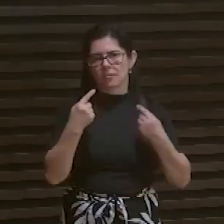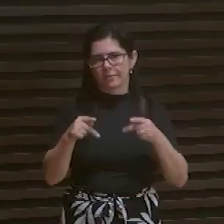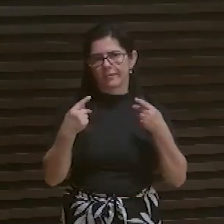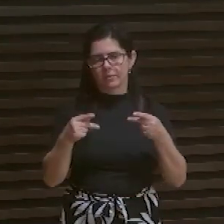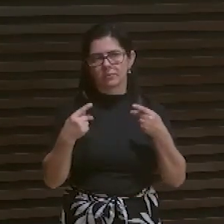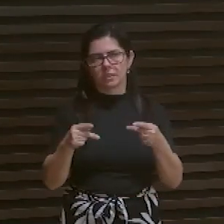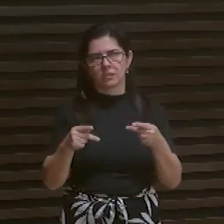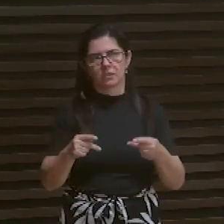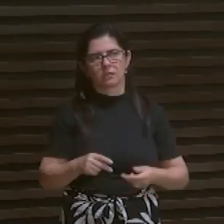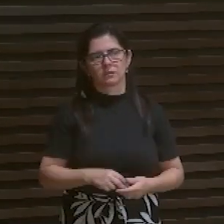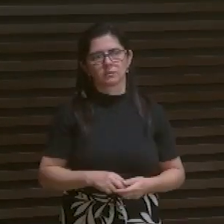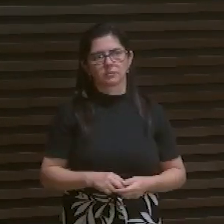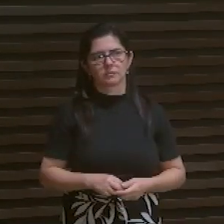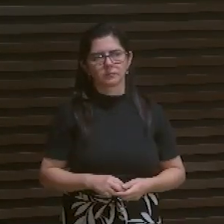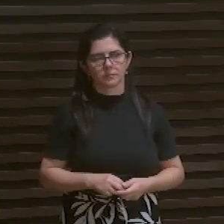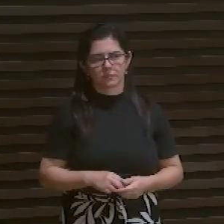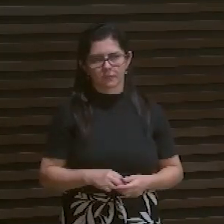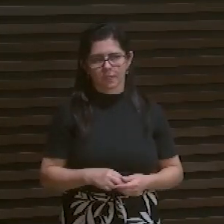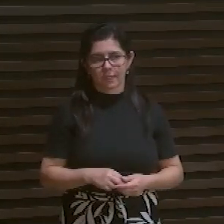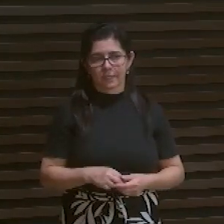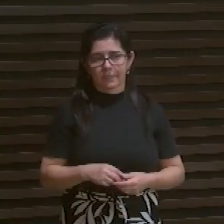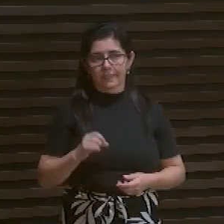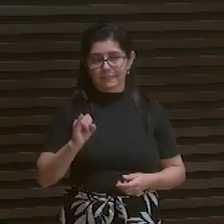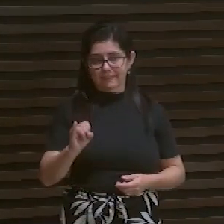Porque se a gente age dessa forma